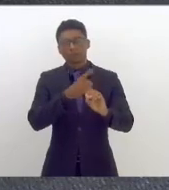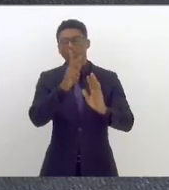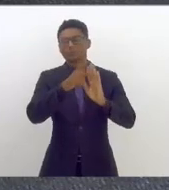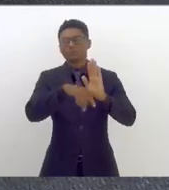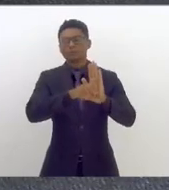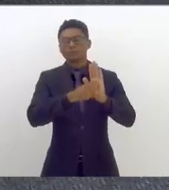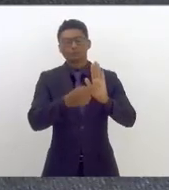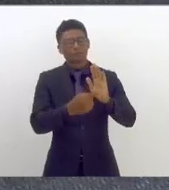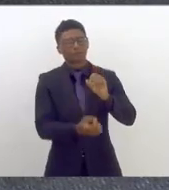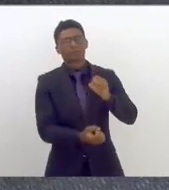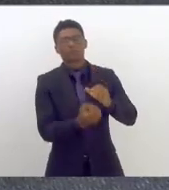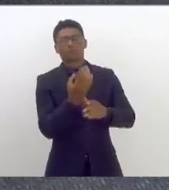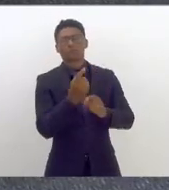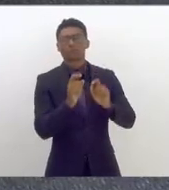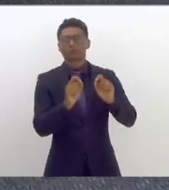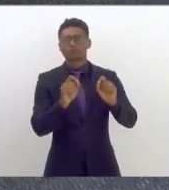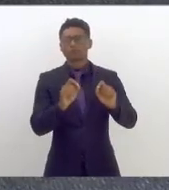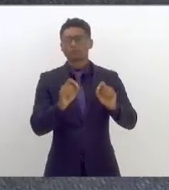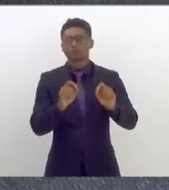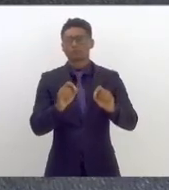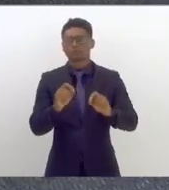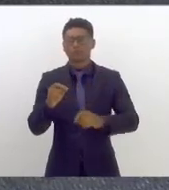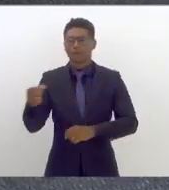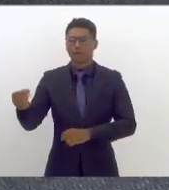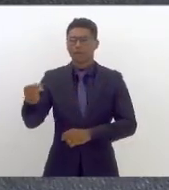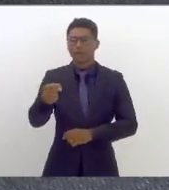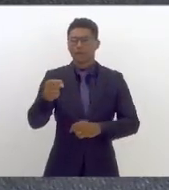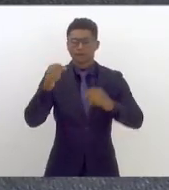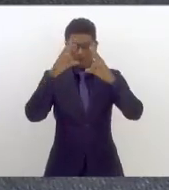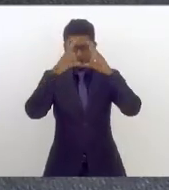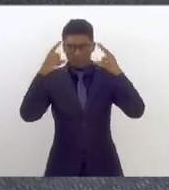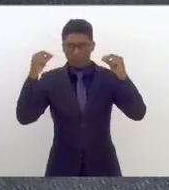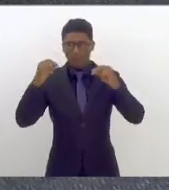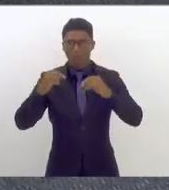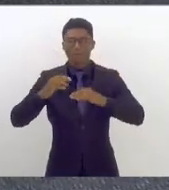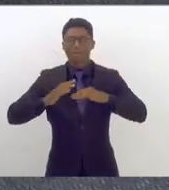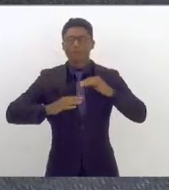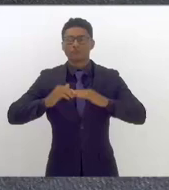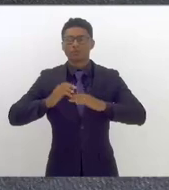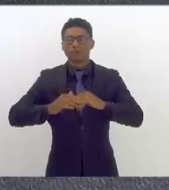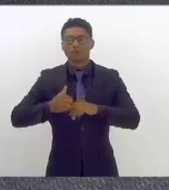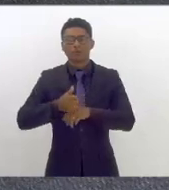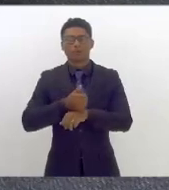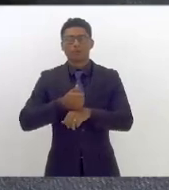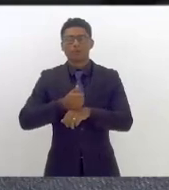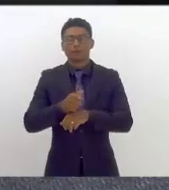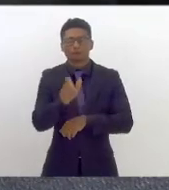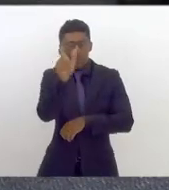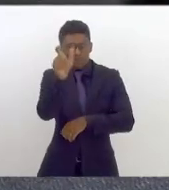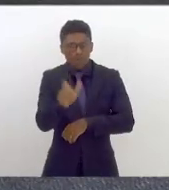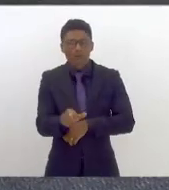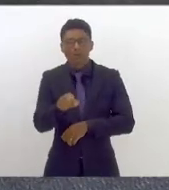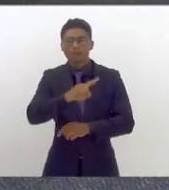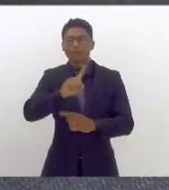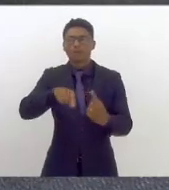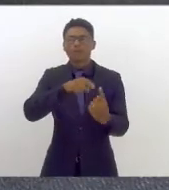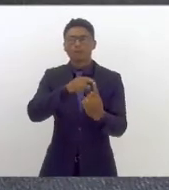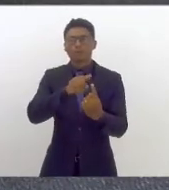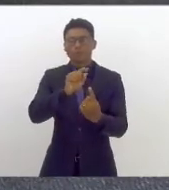na verdade, o cargo de um enfermeiro especialista que tem a finalidade de cuidar